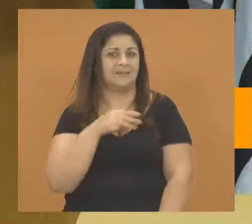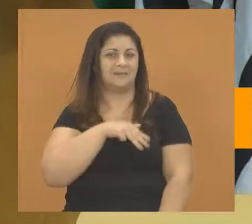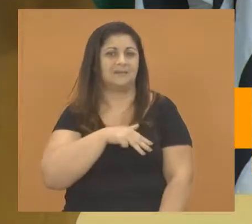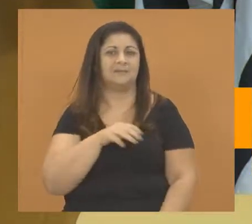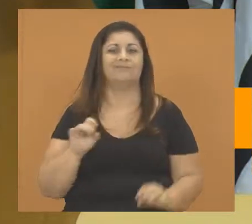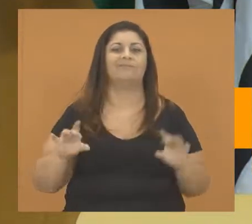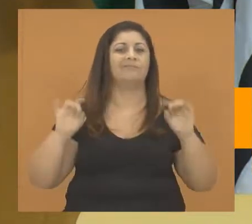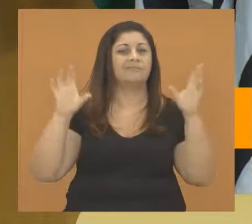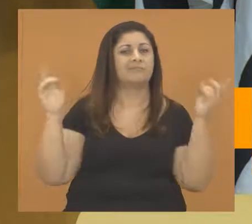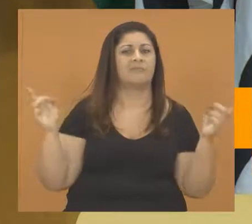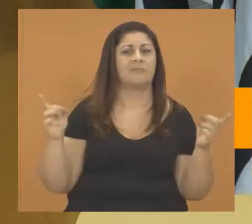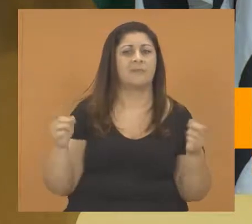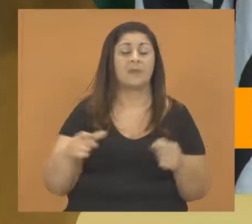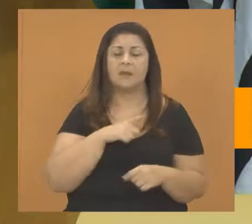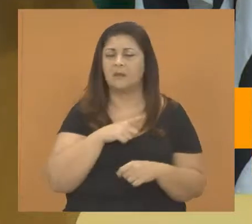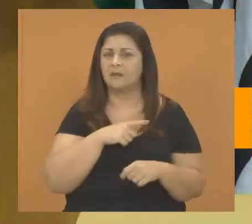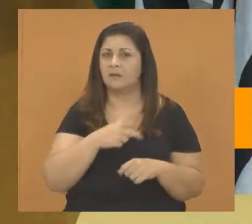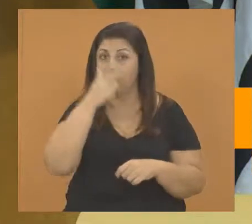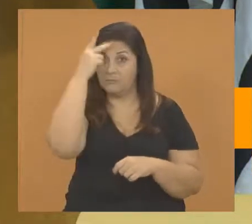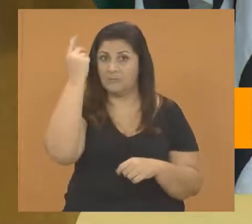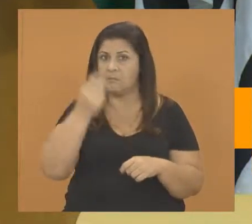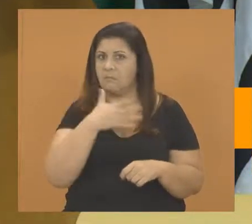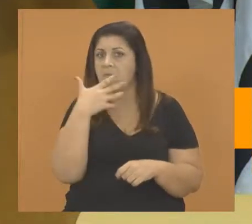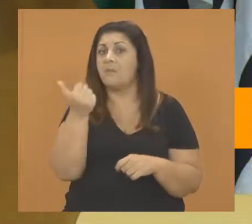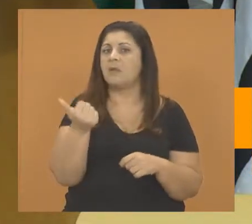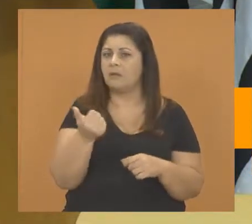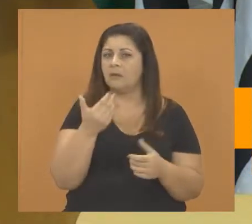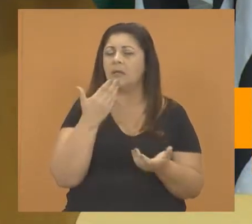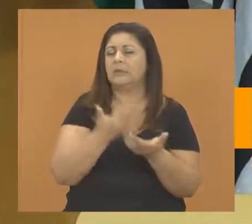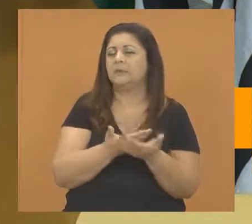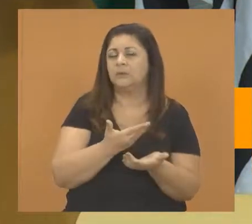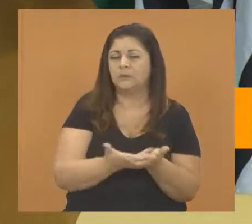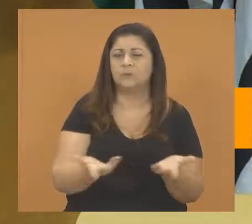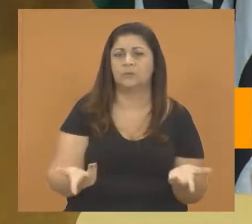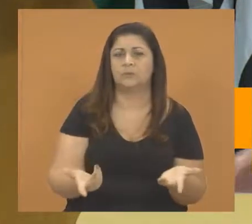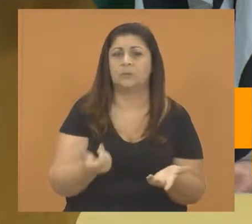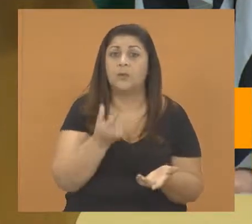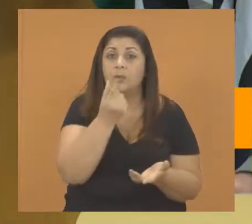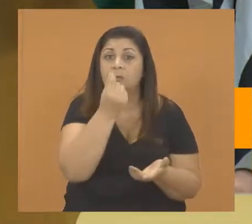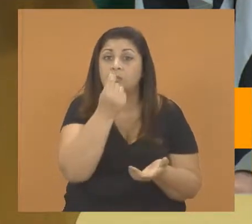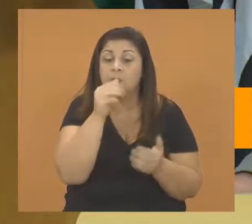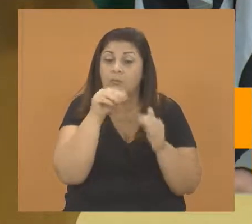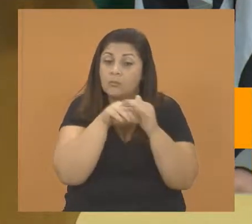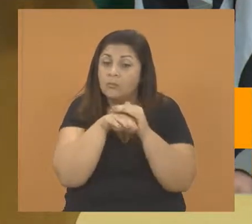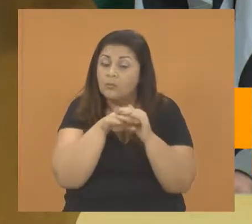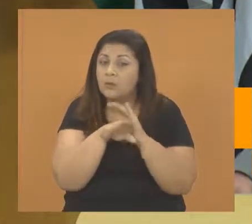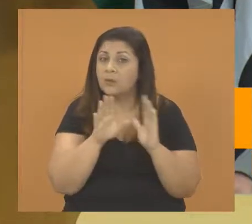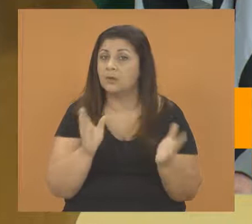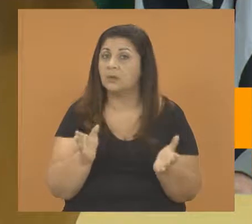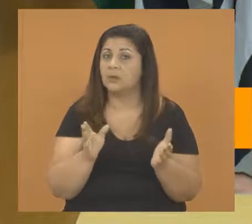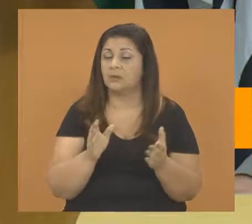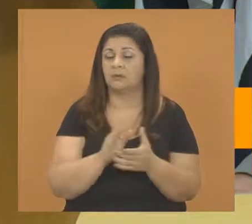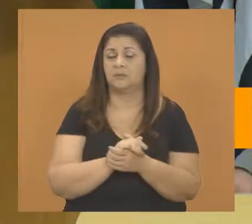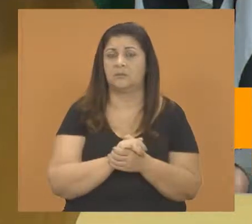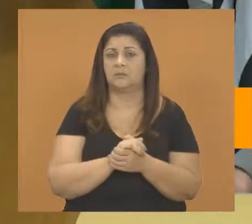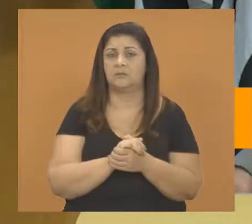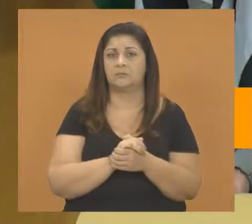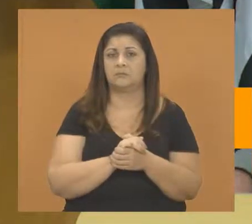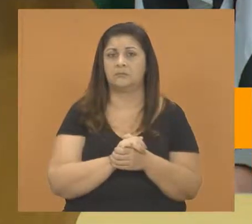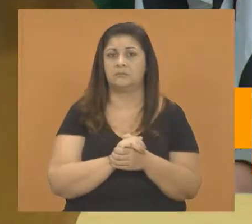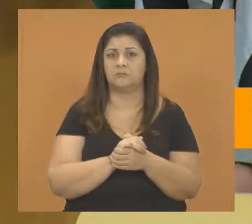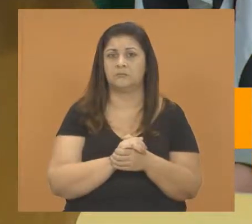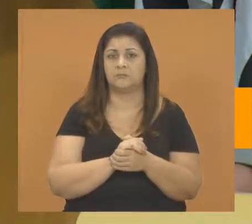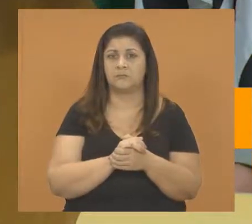pessoas com mais capacidade é diminuindo os custos né com mão de obra nesse sentido e que a gente porque